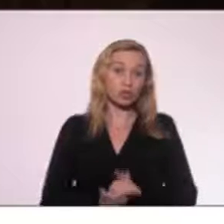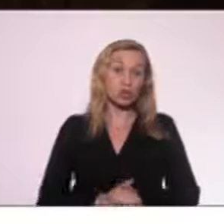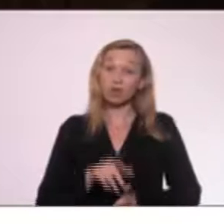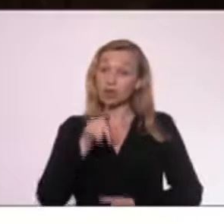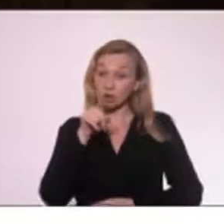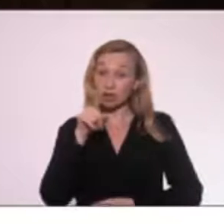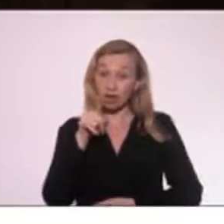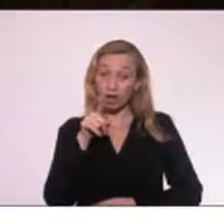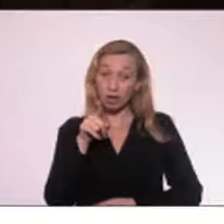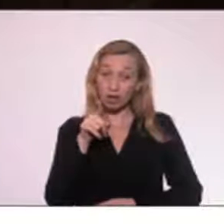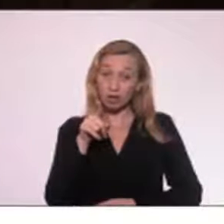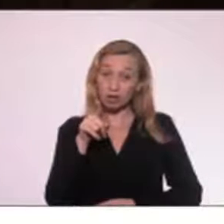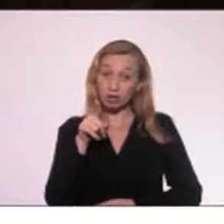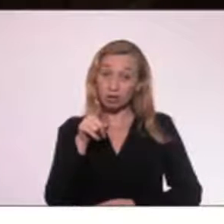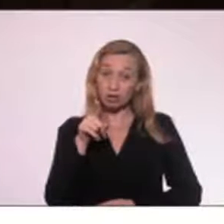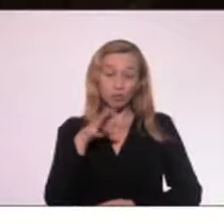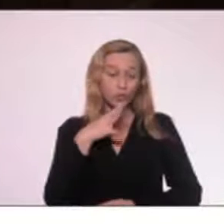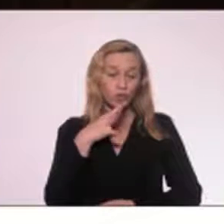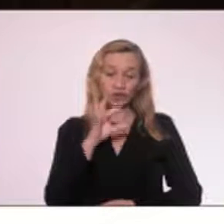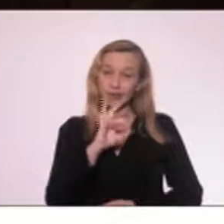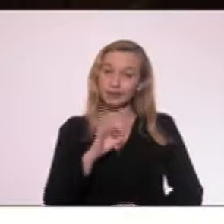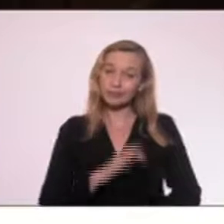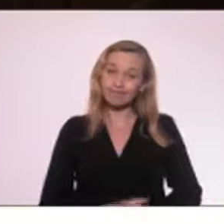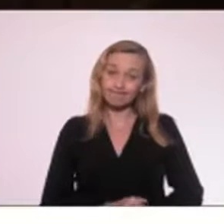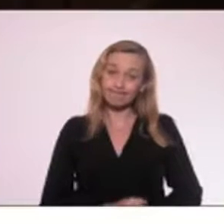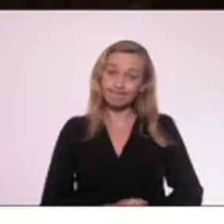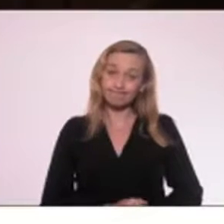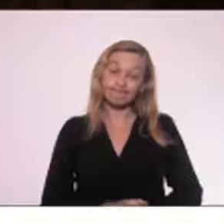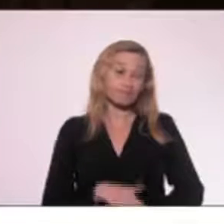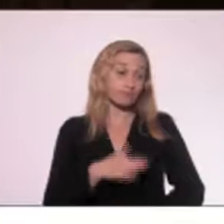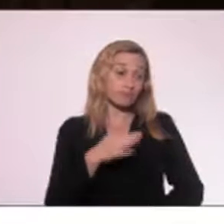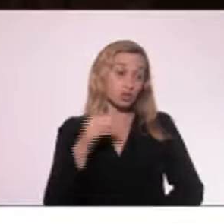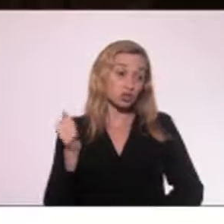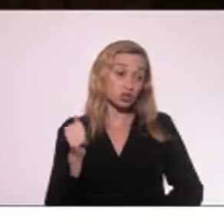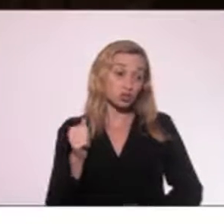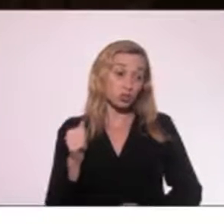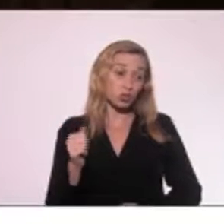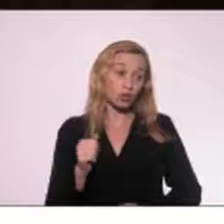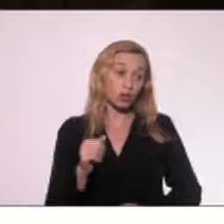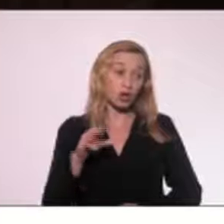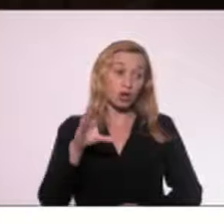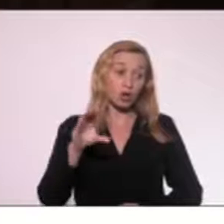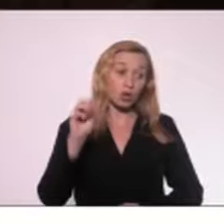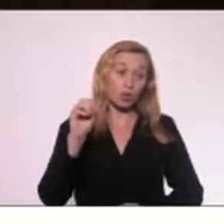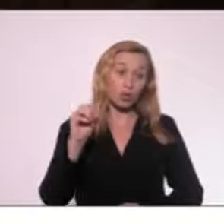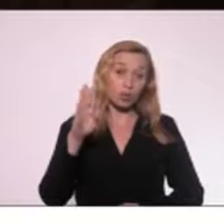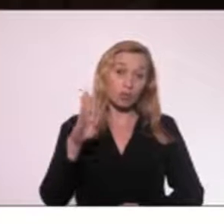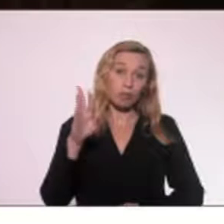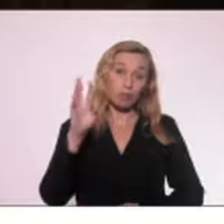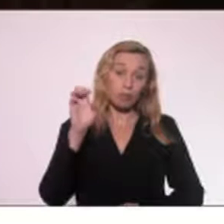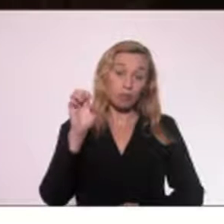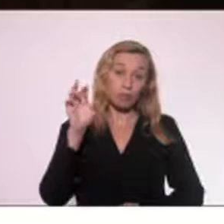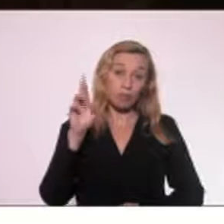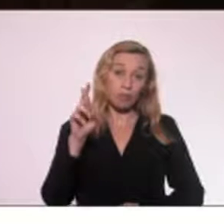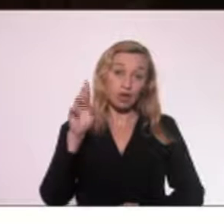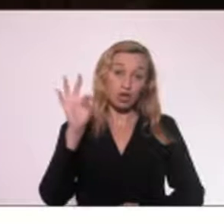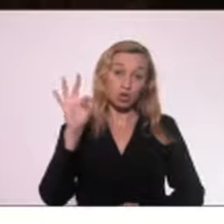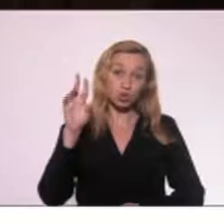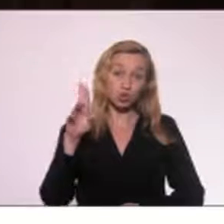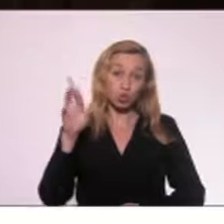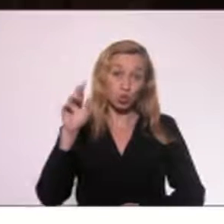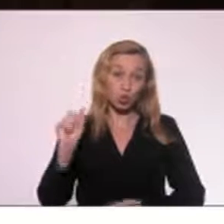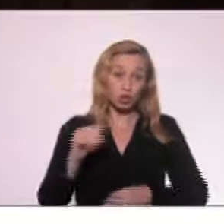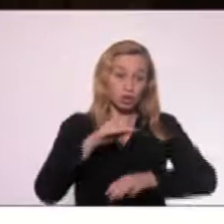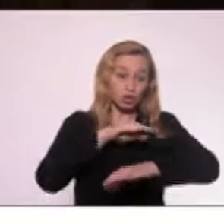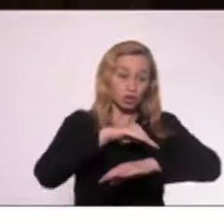ele sequer conhece. Chamou a cobertura do túnel acústico